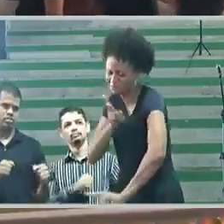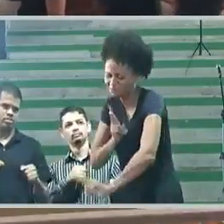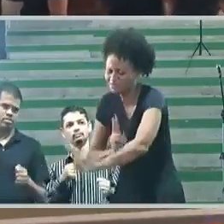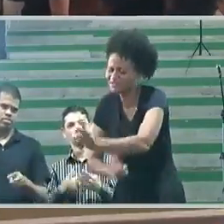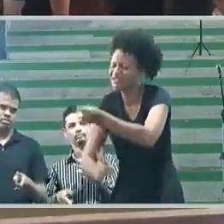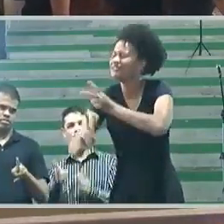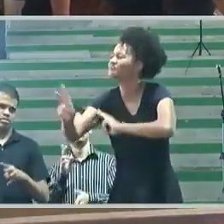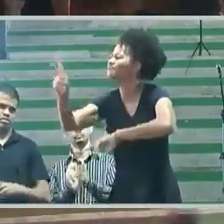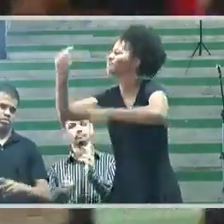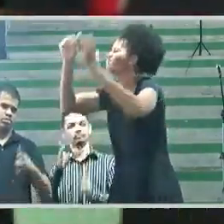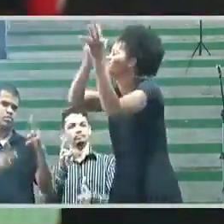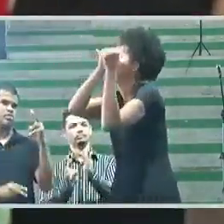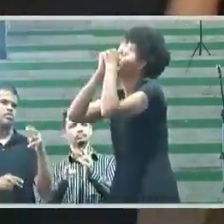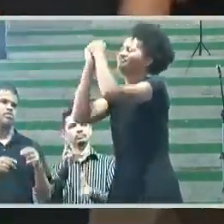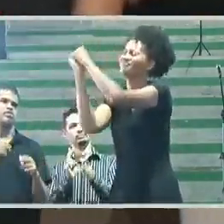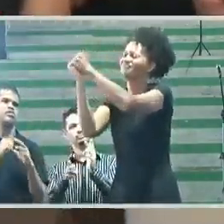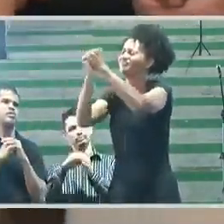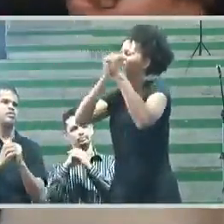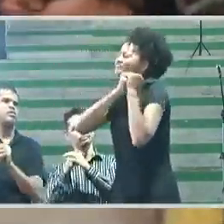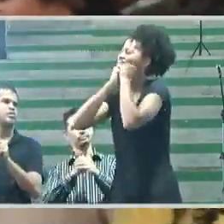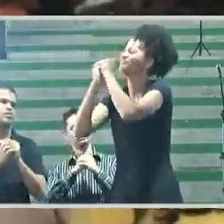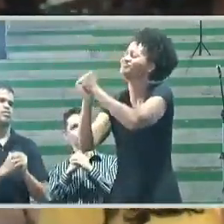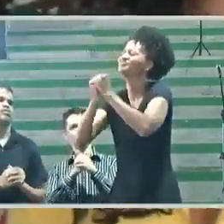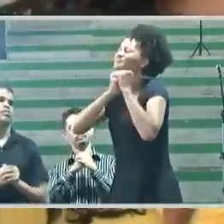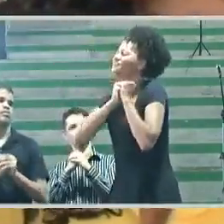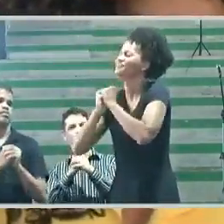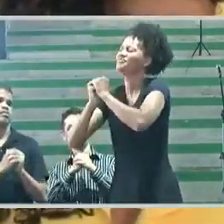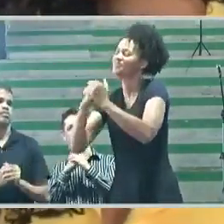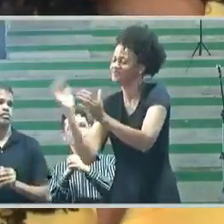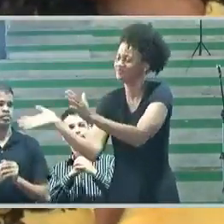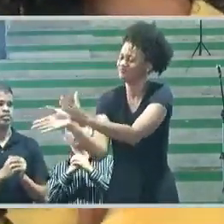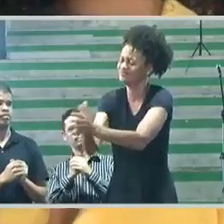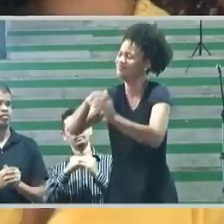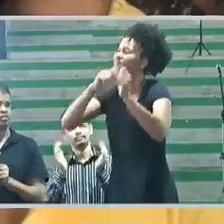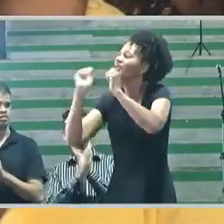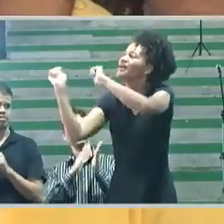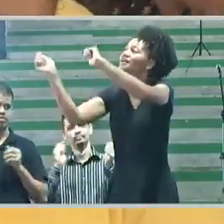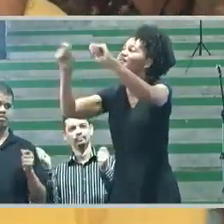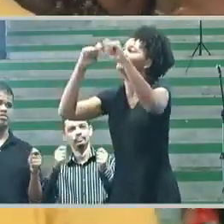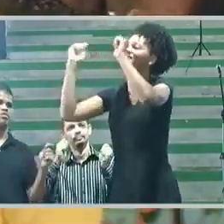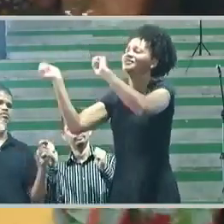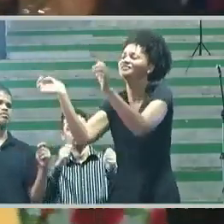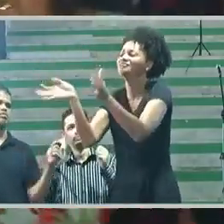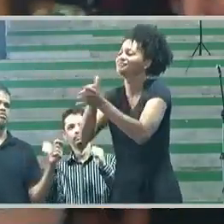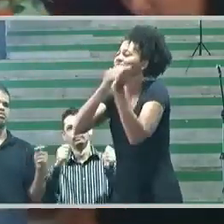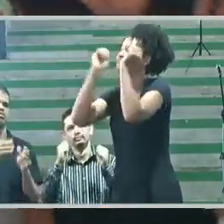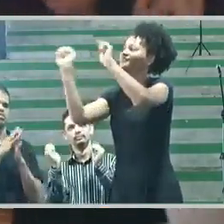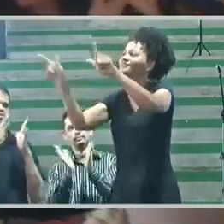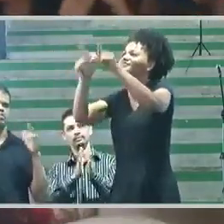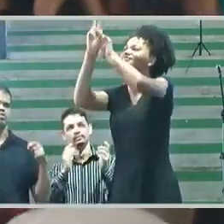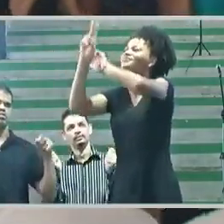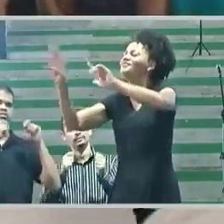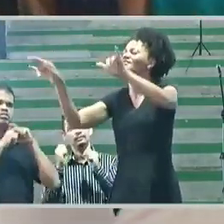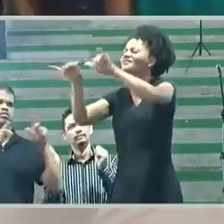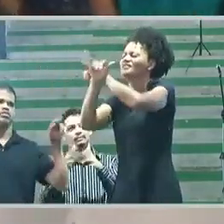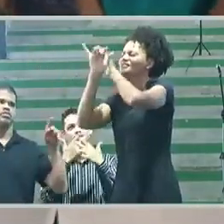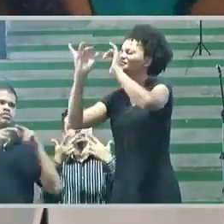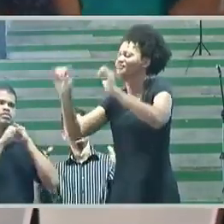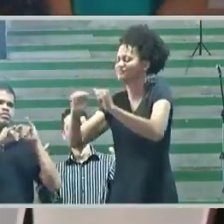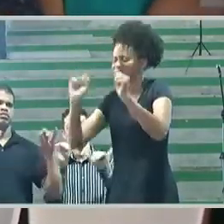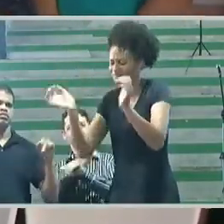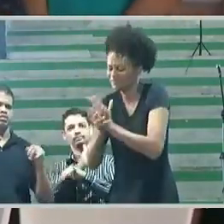Glória, glória, glória, glória, glória, glória, glória, glória, vai melhor,